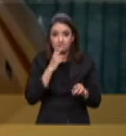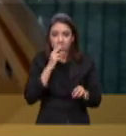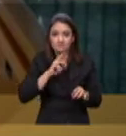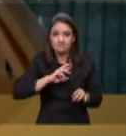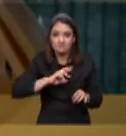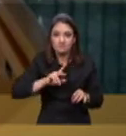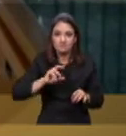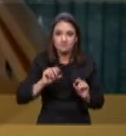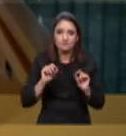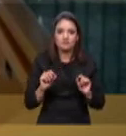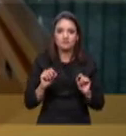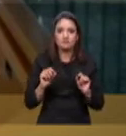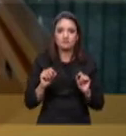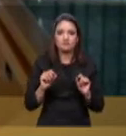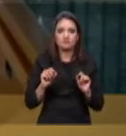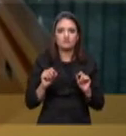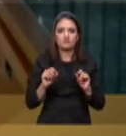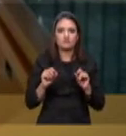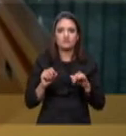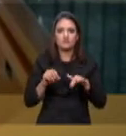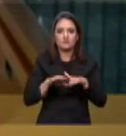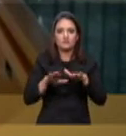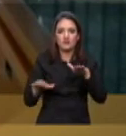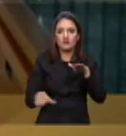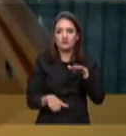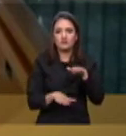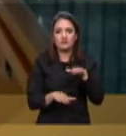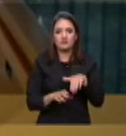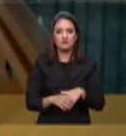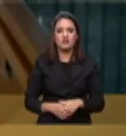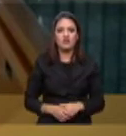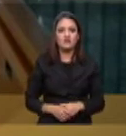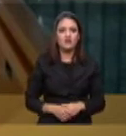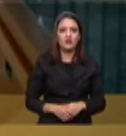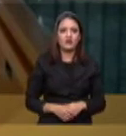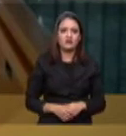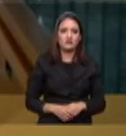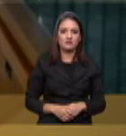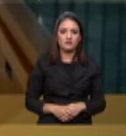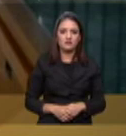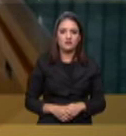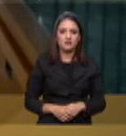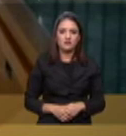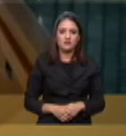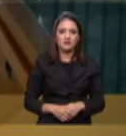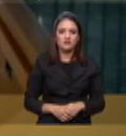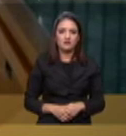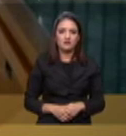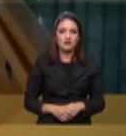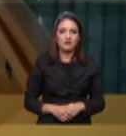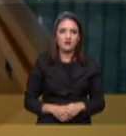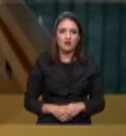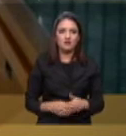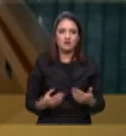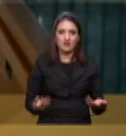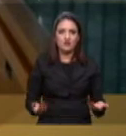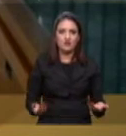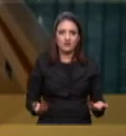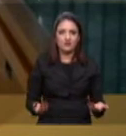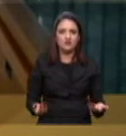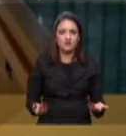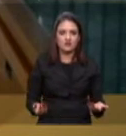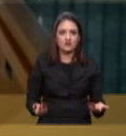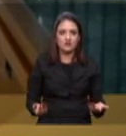atendido por uma desonomia ou uma desigualação do tratamento dado a cada uma dos órgãos de